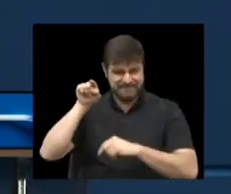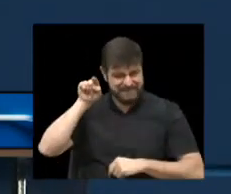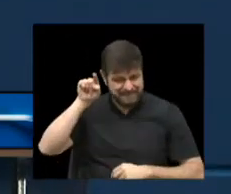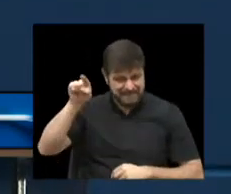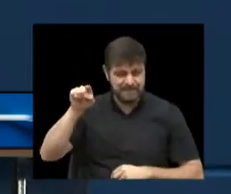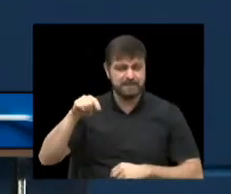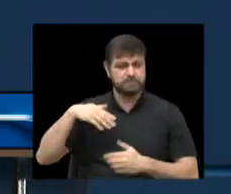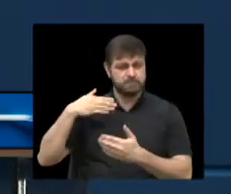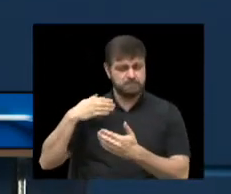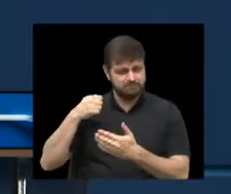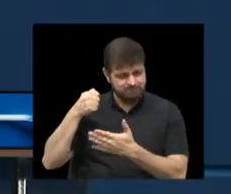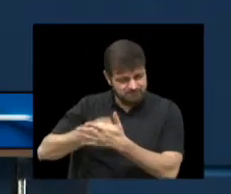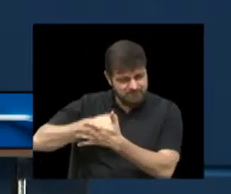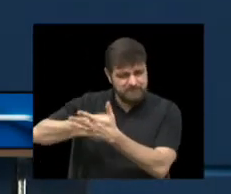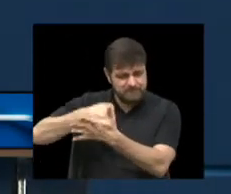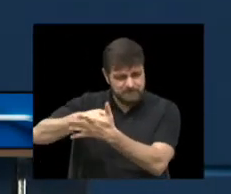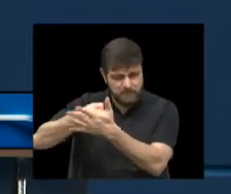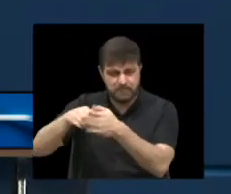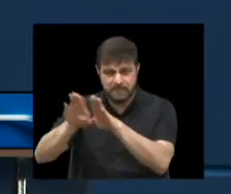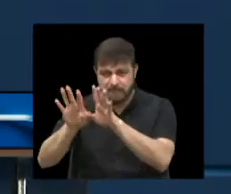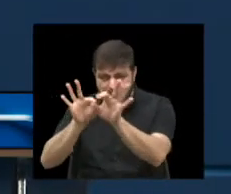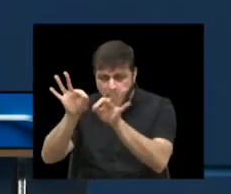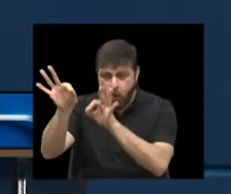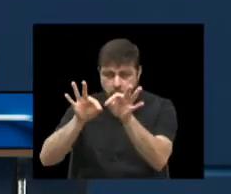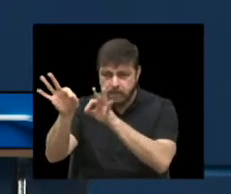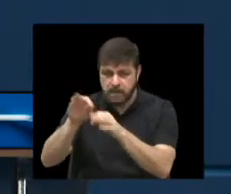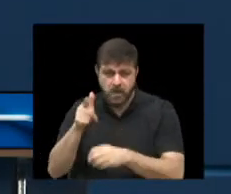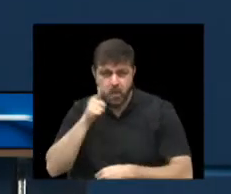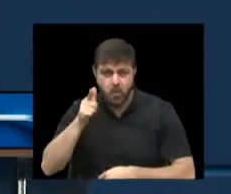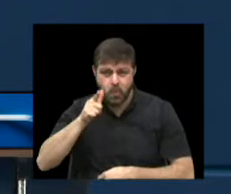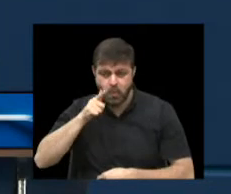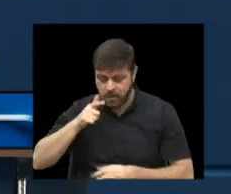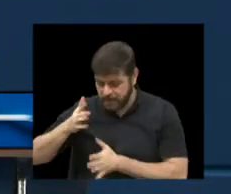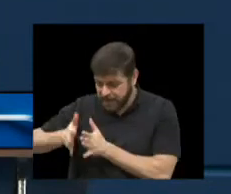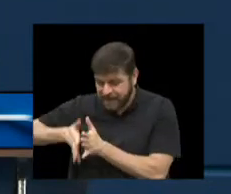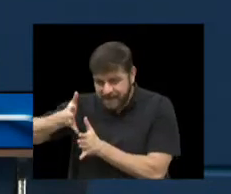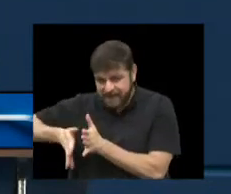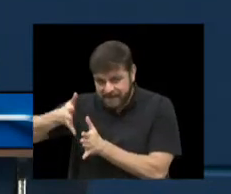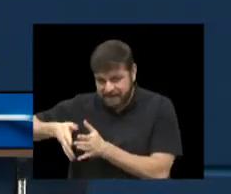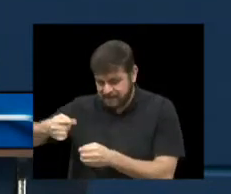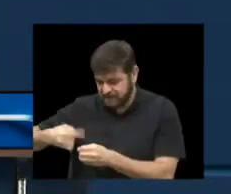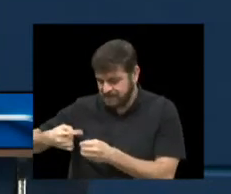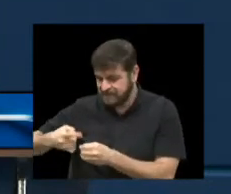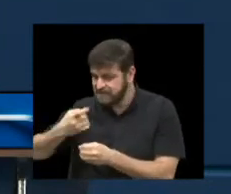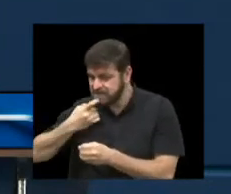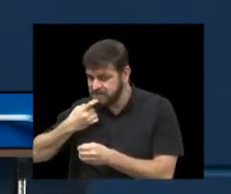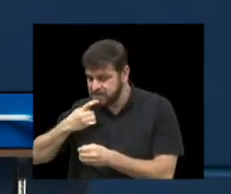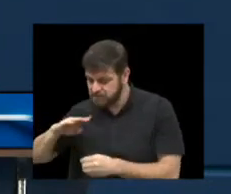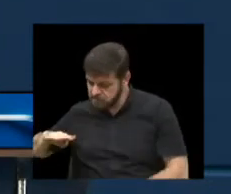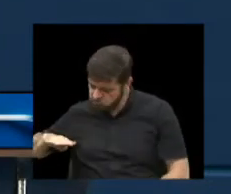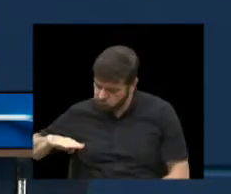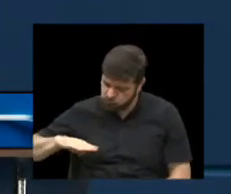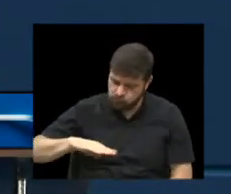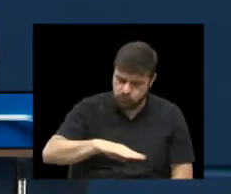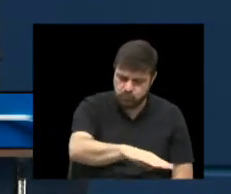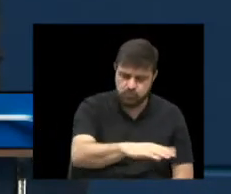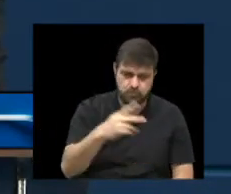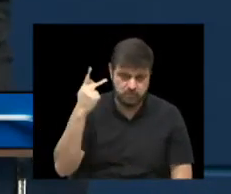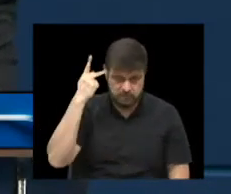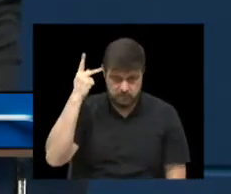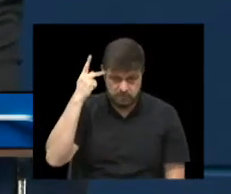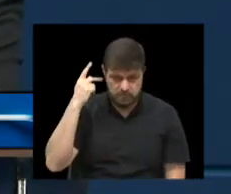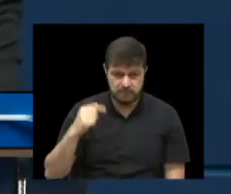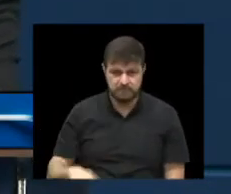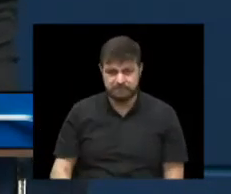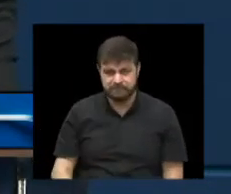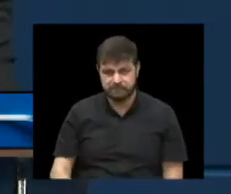conduzido este projeto Intercidades, né, do trem Intercidades, para toda essa região. Nós já informamos aqui,